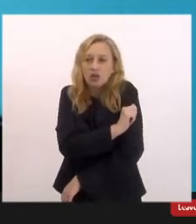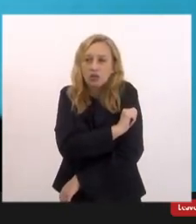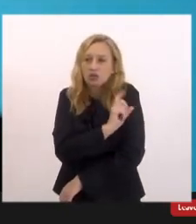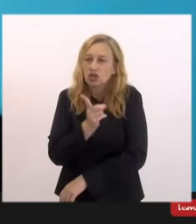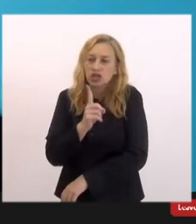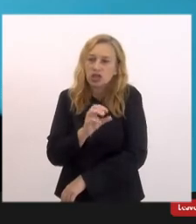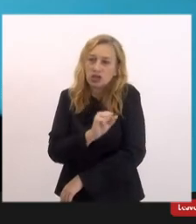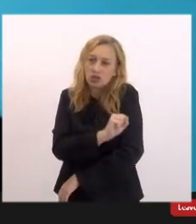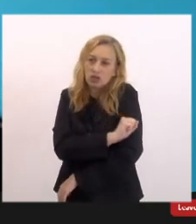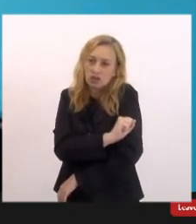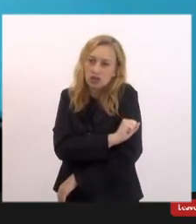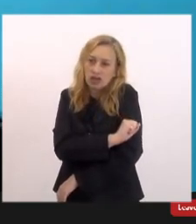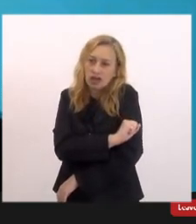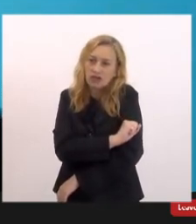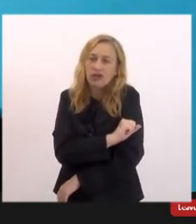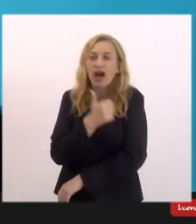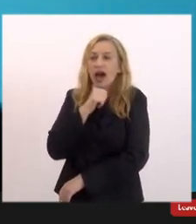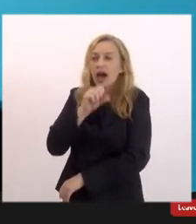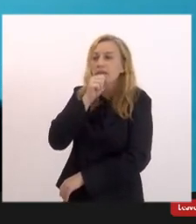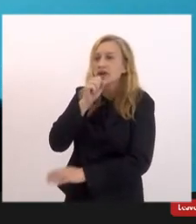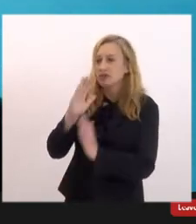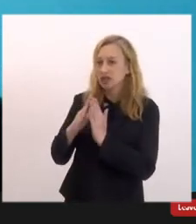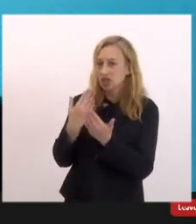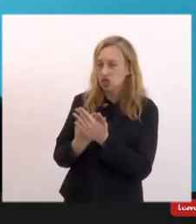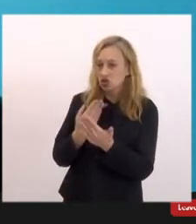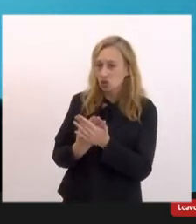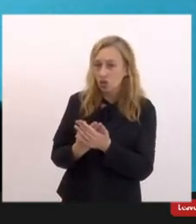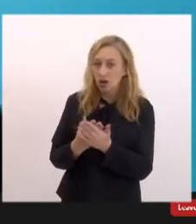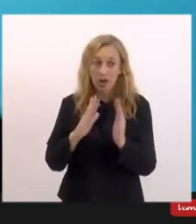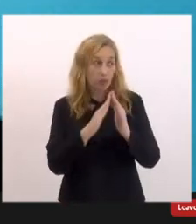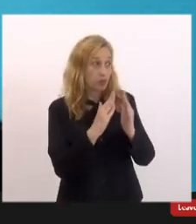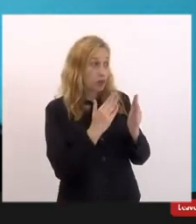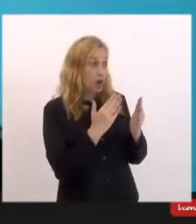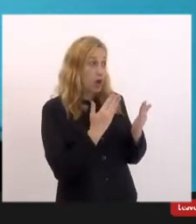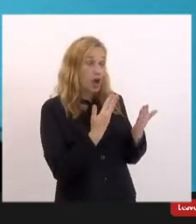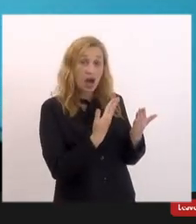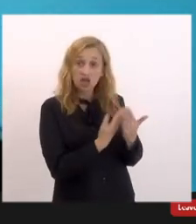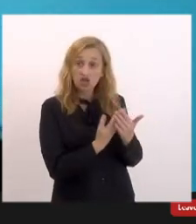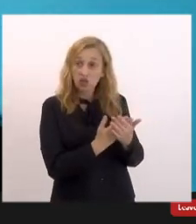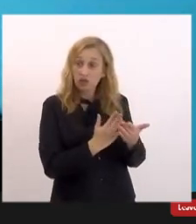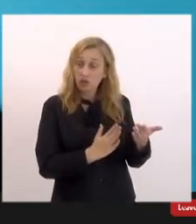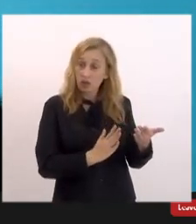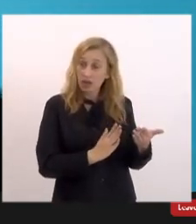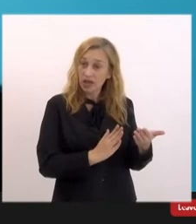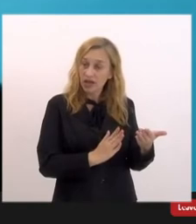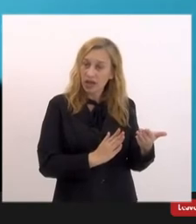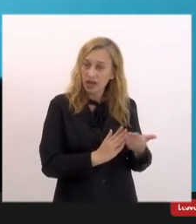foi na escola esse ano, porque ano passado a direção falou que ia reprovar o aluno, e